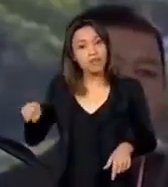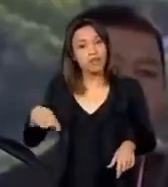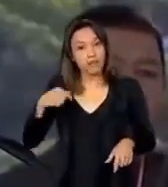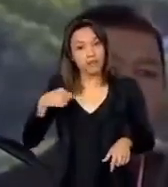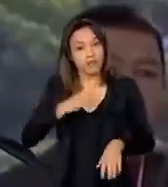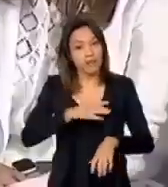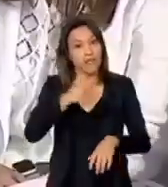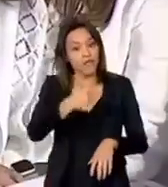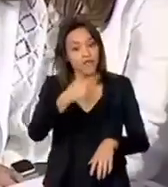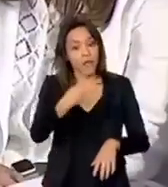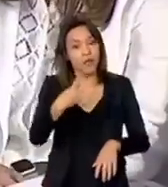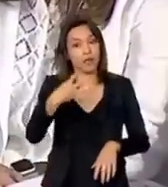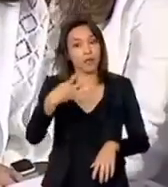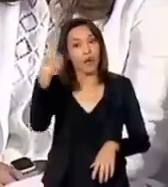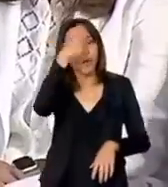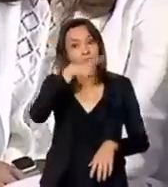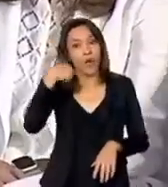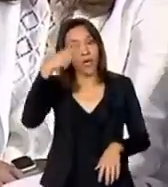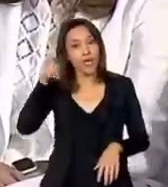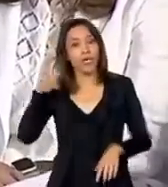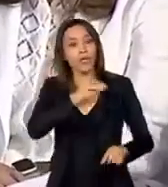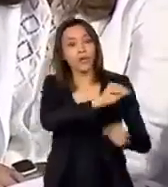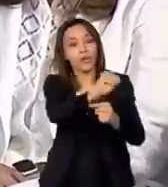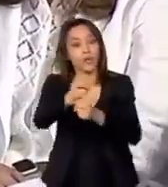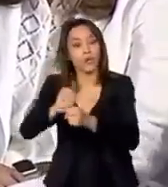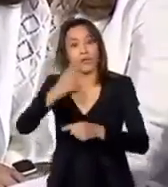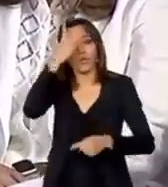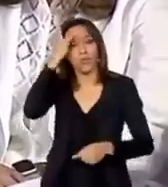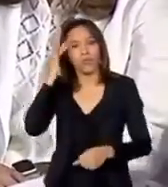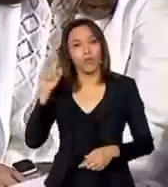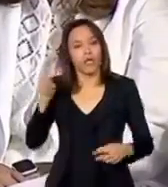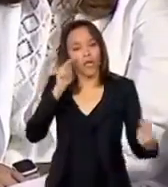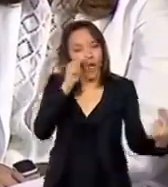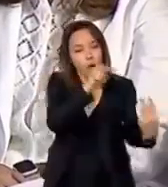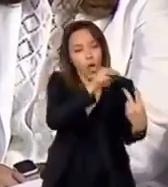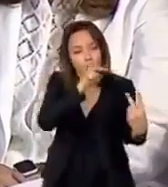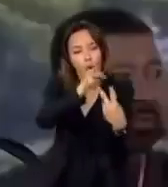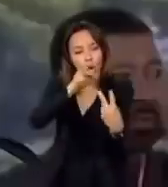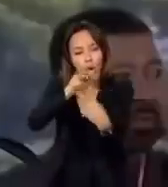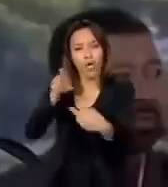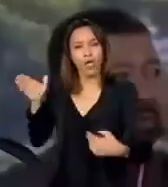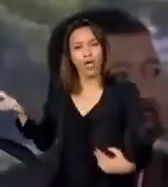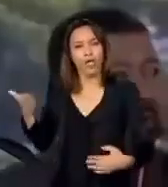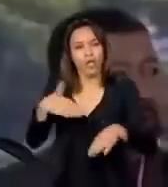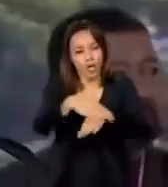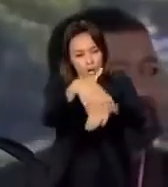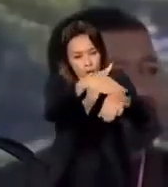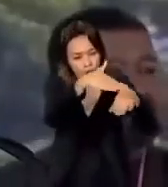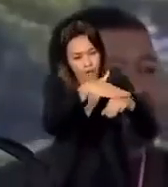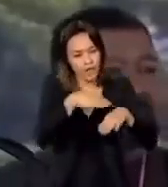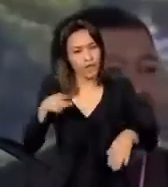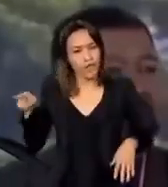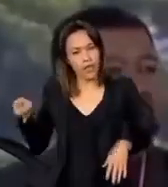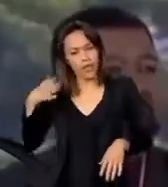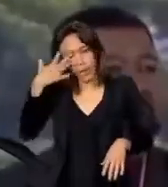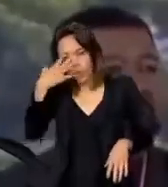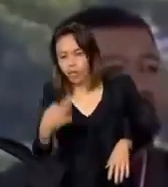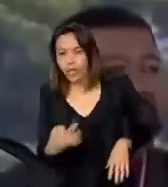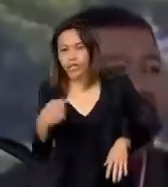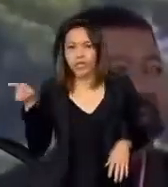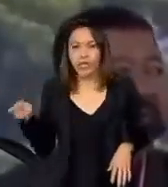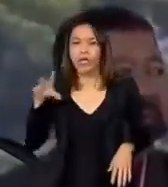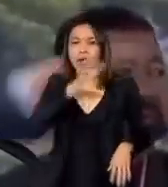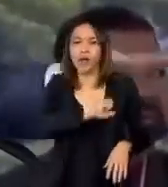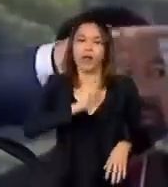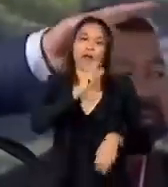dia: cuidar das pessoas, olhar para as pessoas, conversar com as pessoas, entender as pessoas e amar o povo